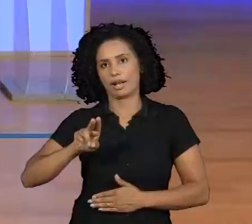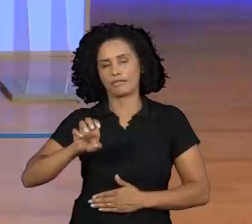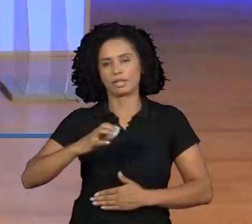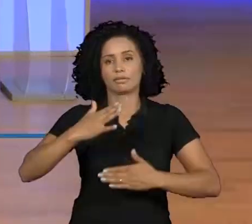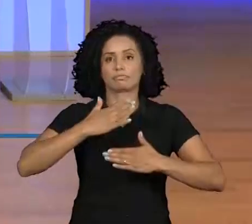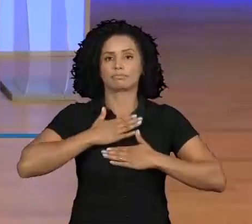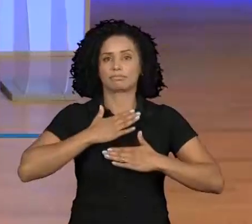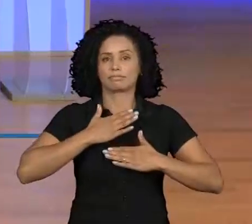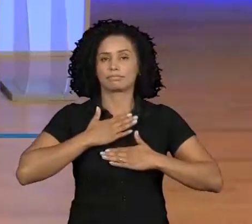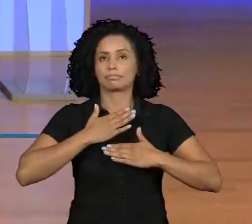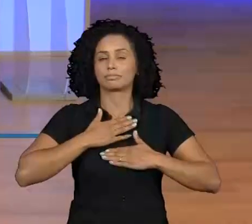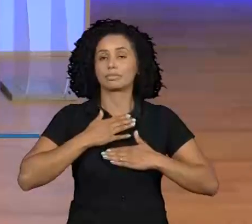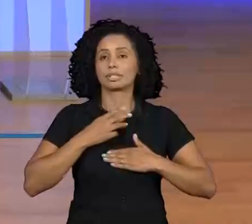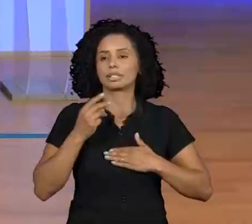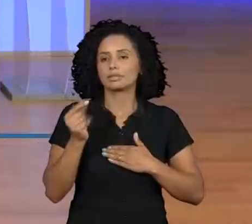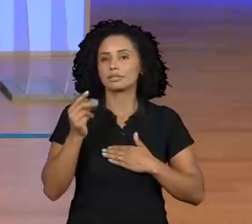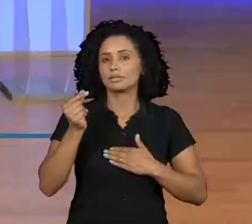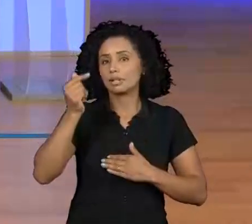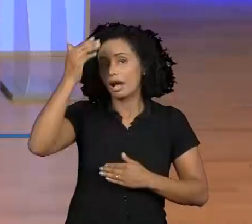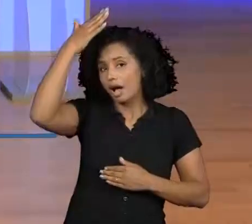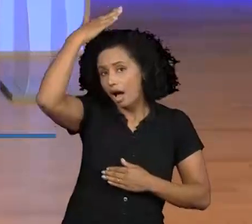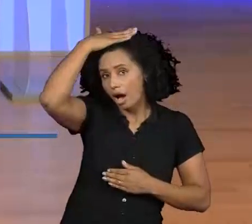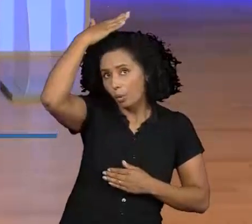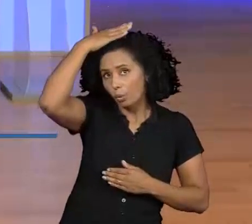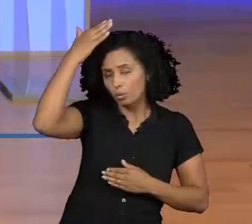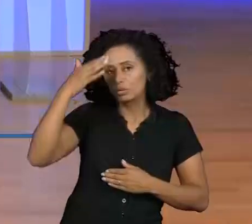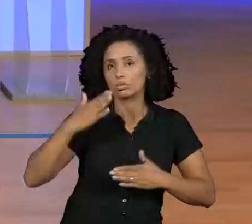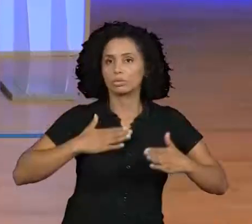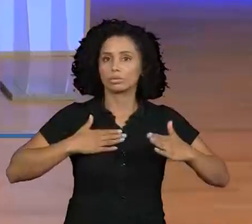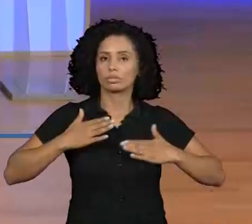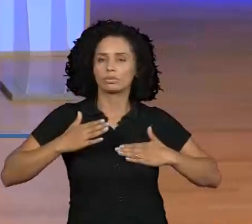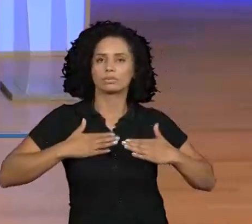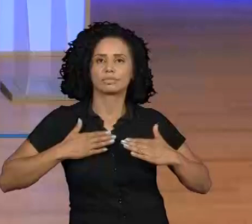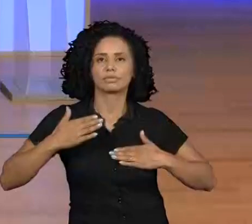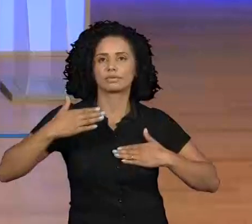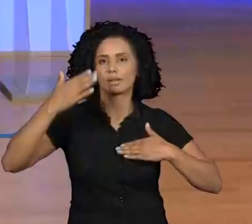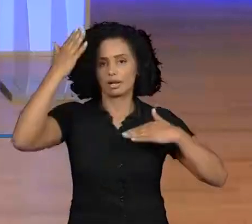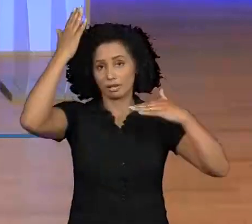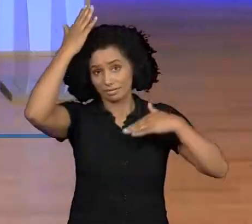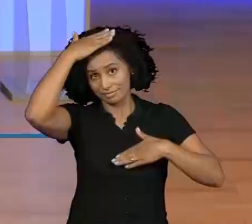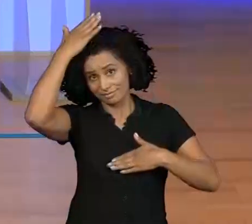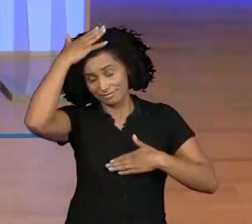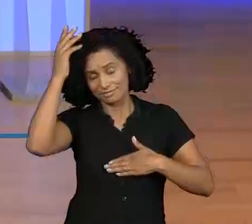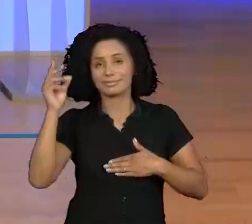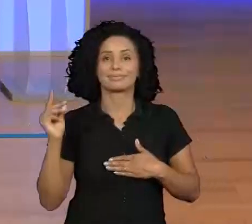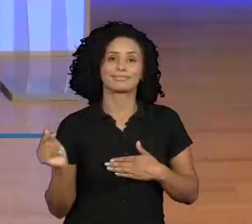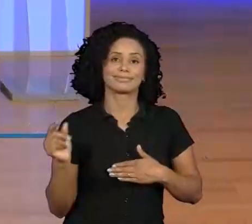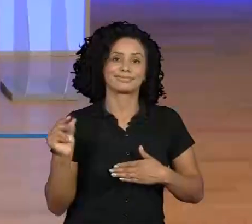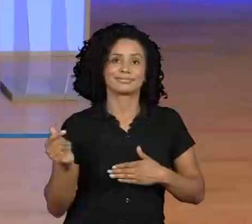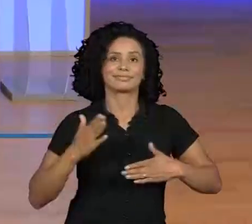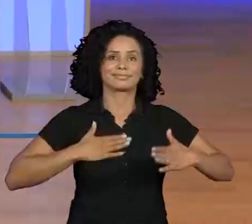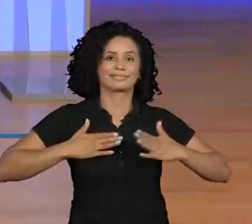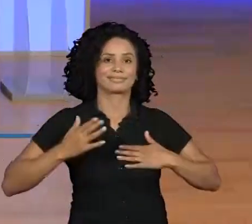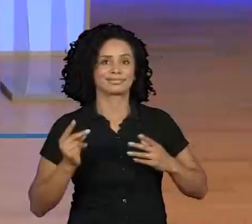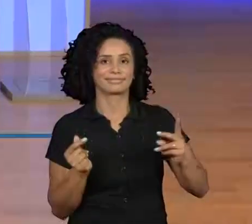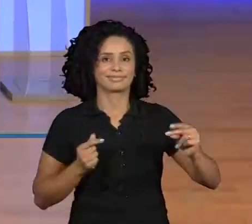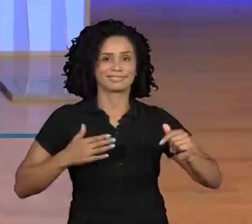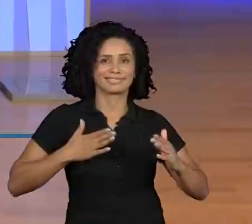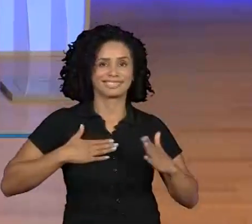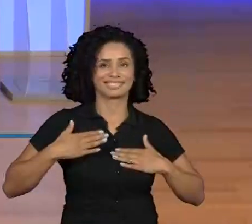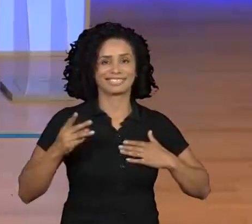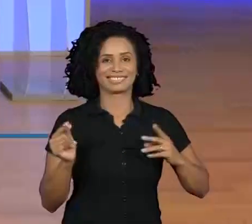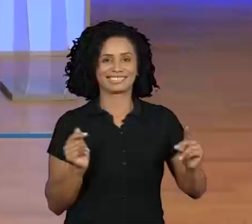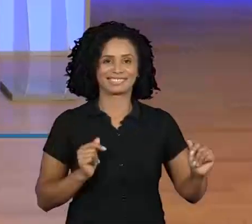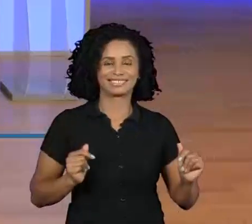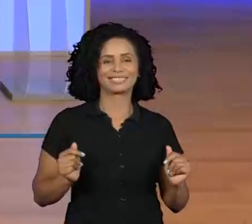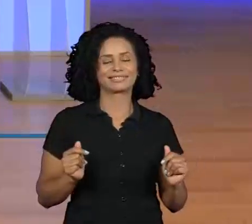com o estalar dos dedos. Sim. Grave, agudo. Grave, agudo. Grave. Olha que interessante, não?